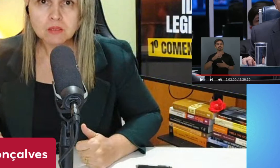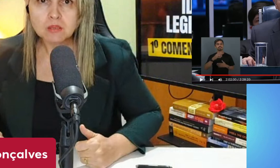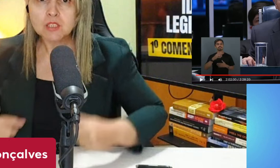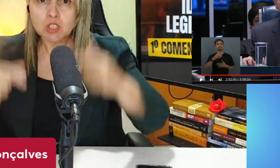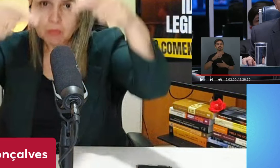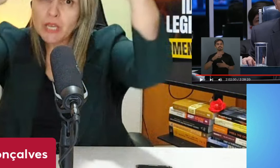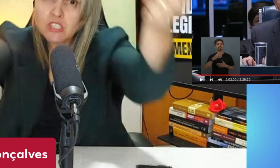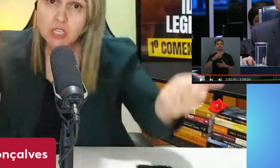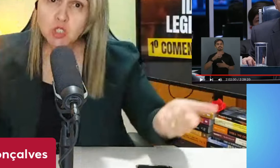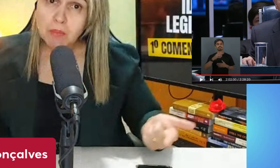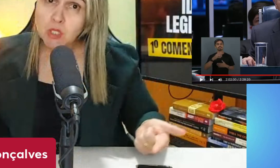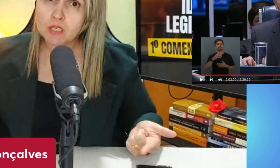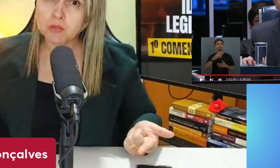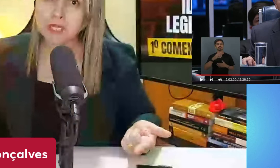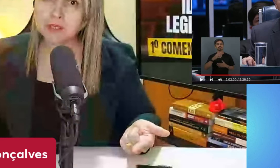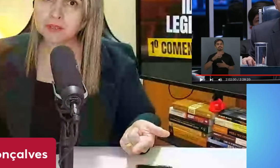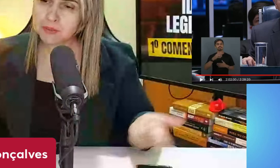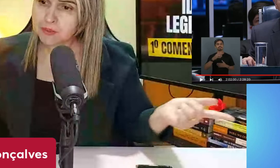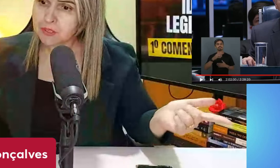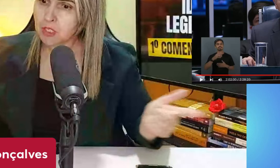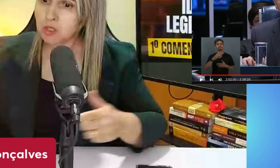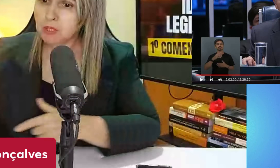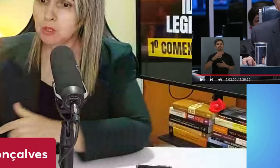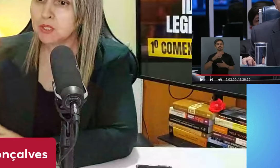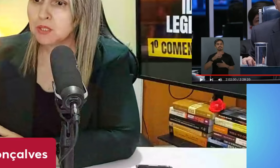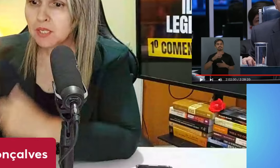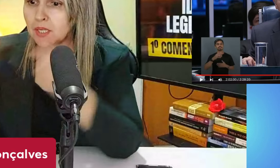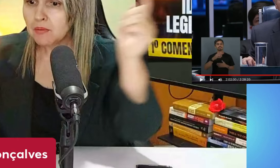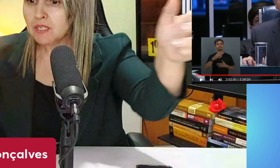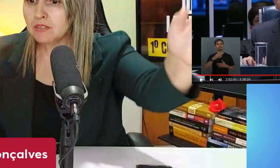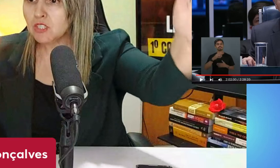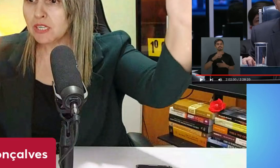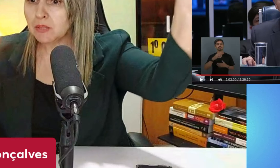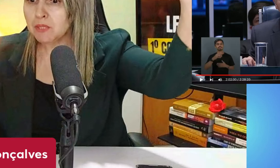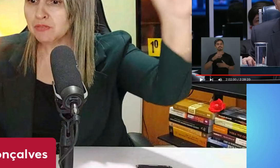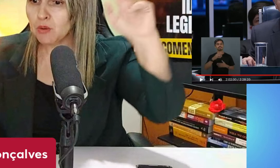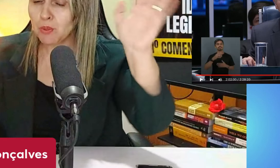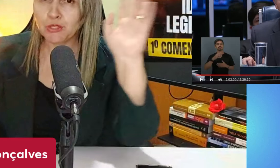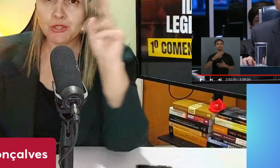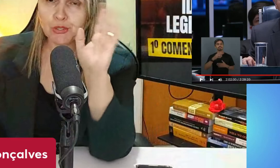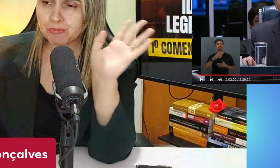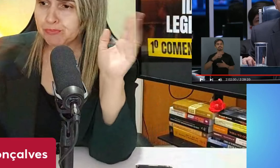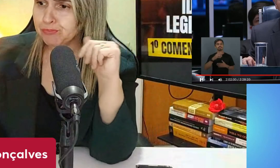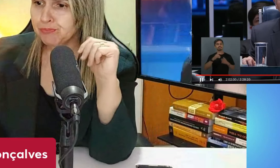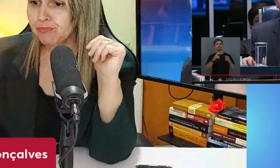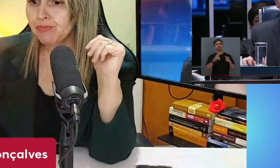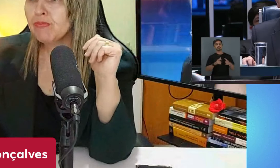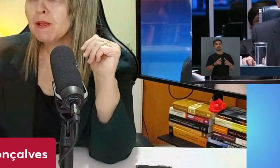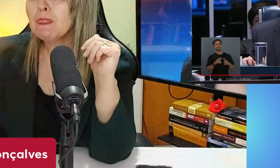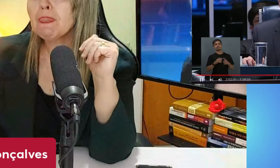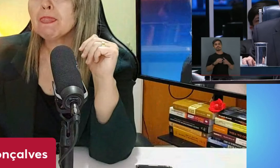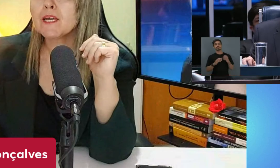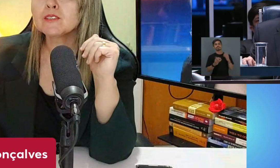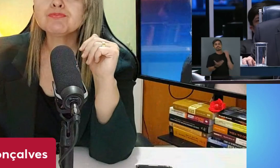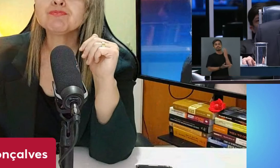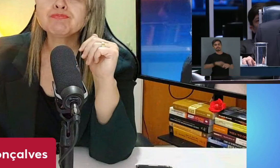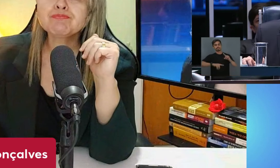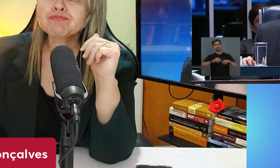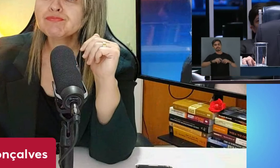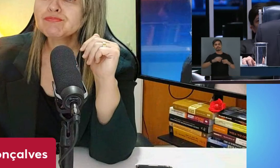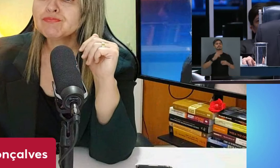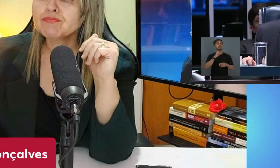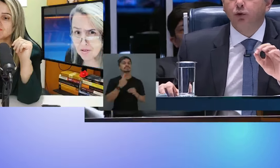flora incêndio criminoso né incêndio criminoso vamos deixar ele terminar de falar um pouquinho aqui muito importante que